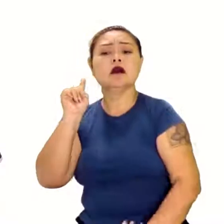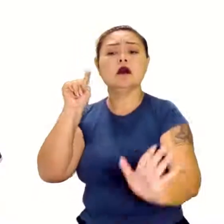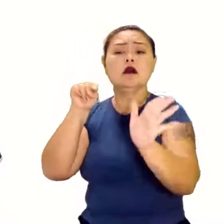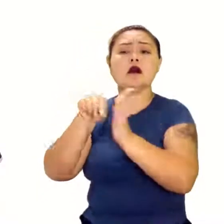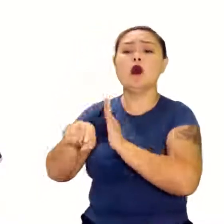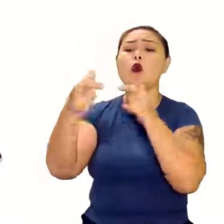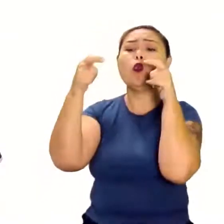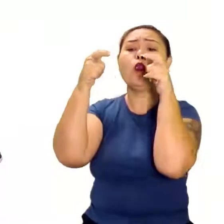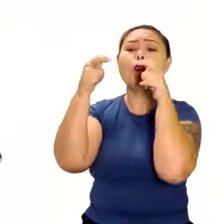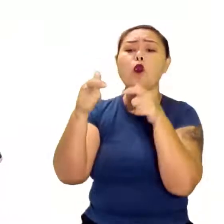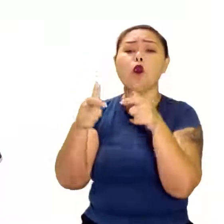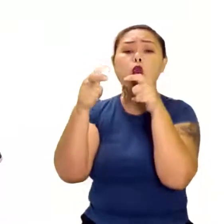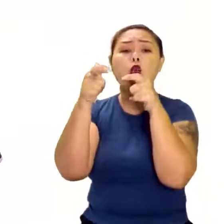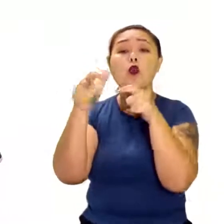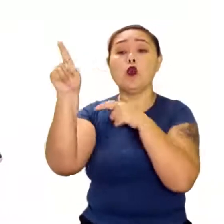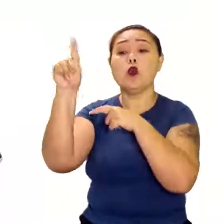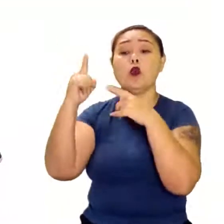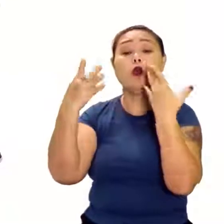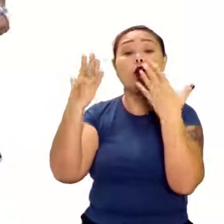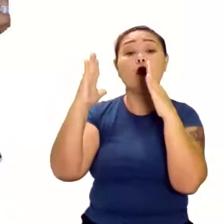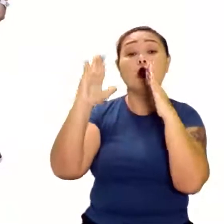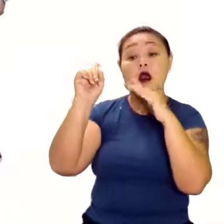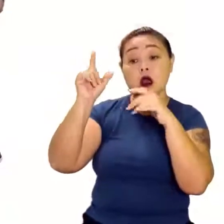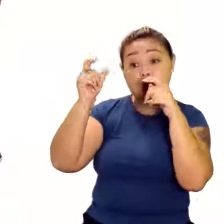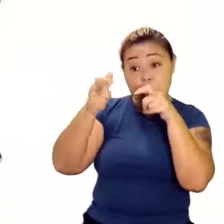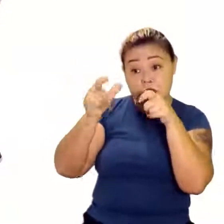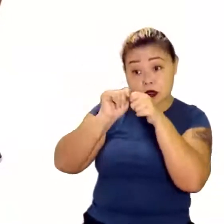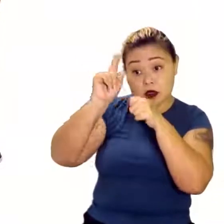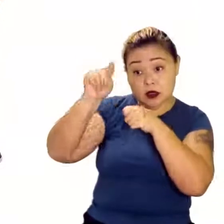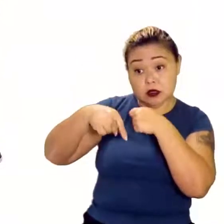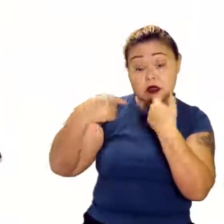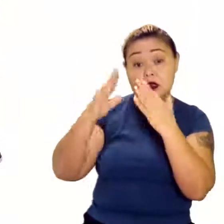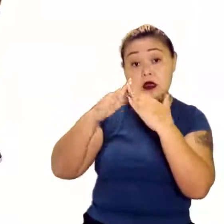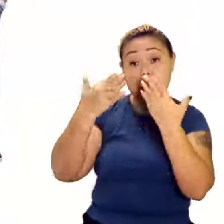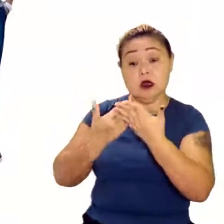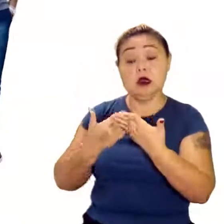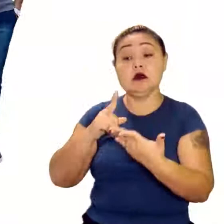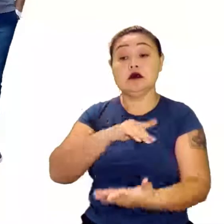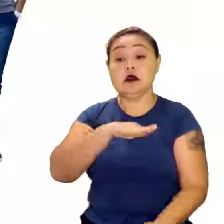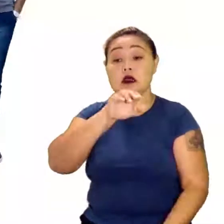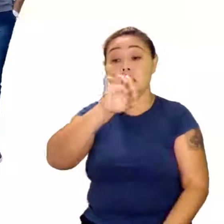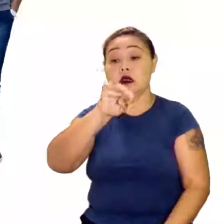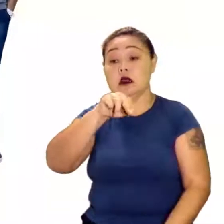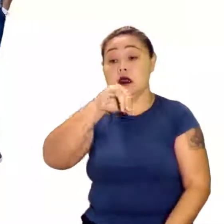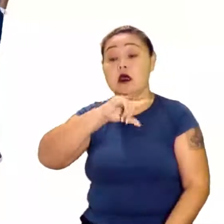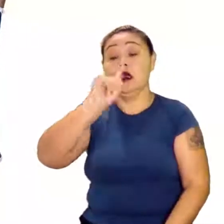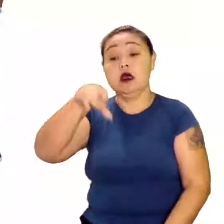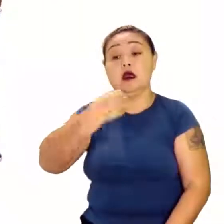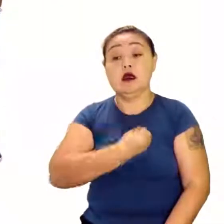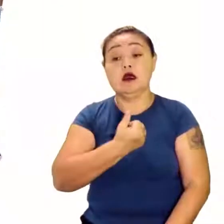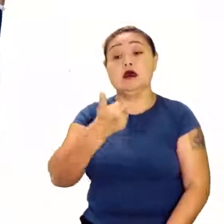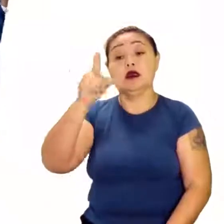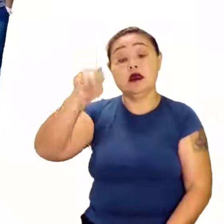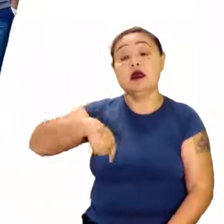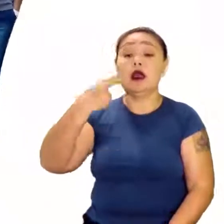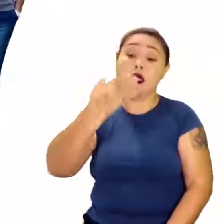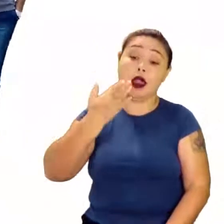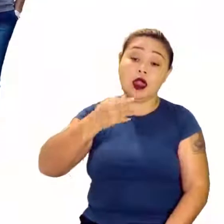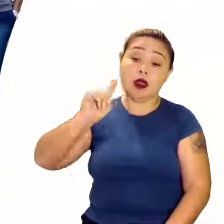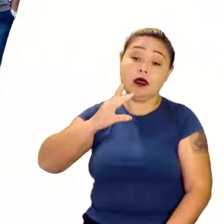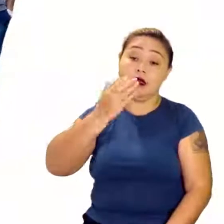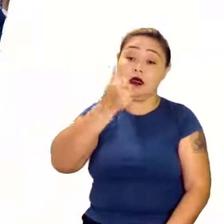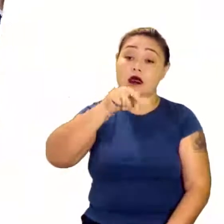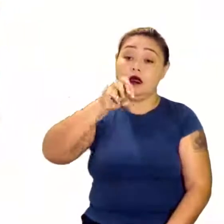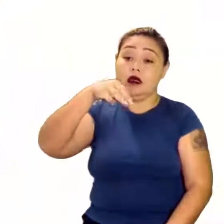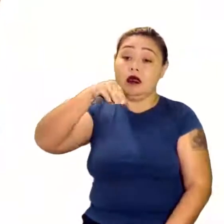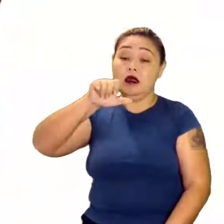perguntando, né? Onde fica essa escola? A gente tem a escola Estácio de Sá, que é nota 10. Aí tem a Moacir Caramelo, que é a docinho. A docinho. E aí nós vamos